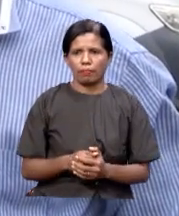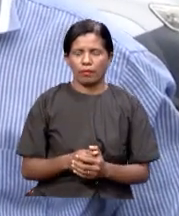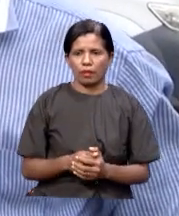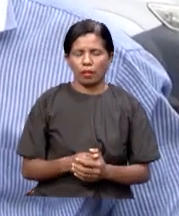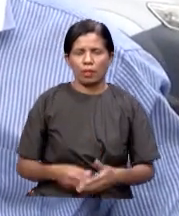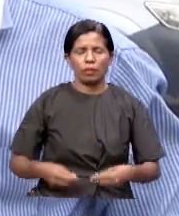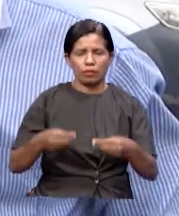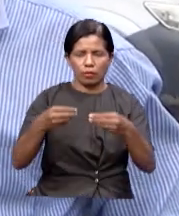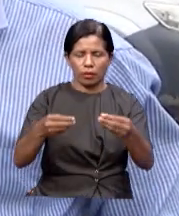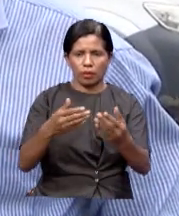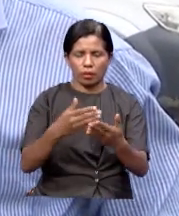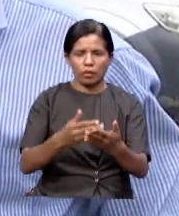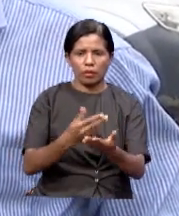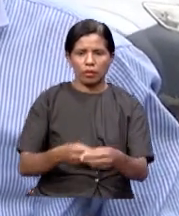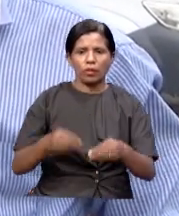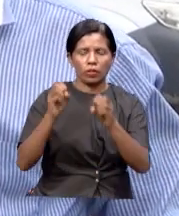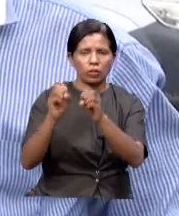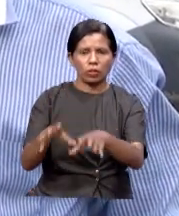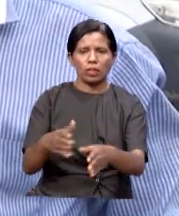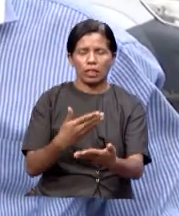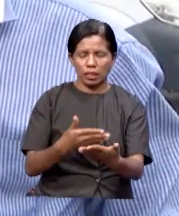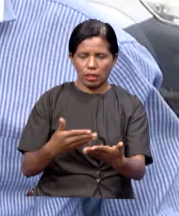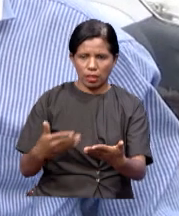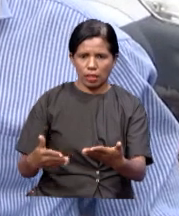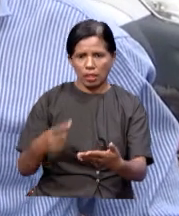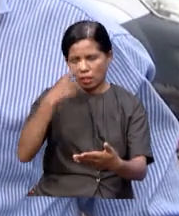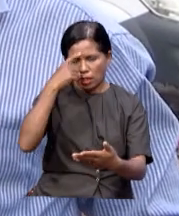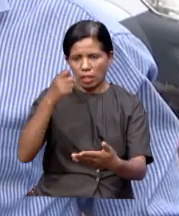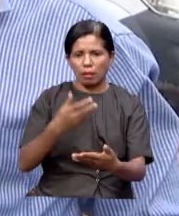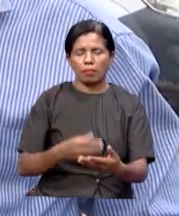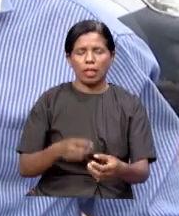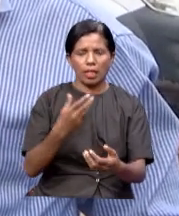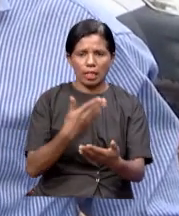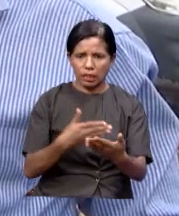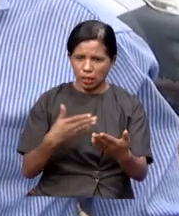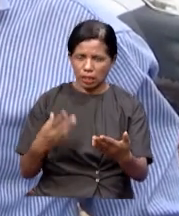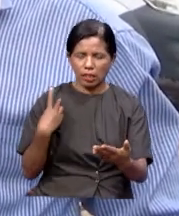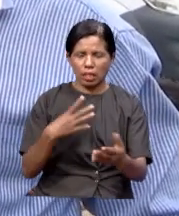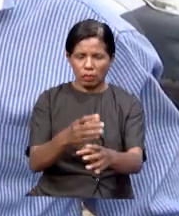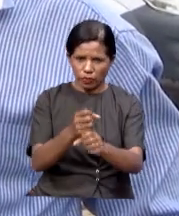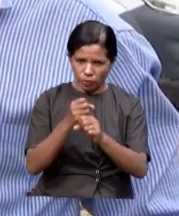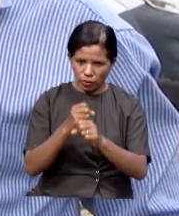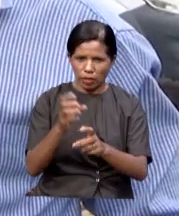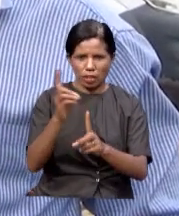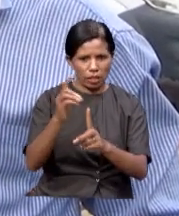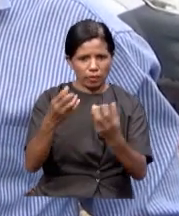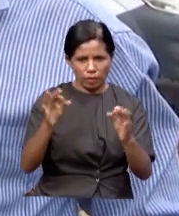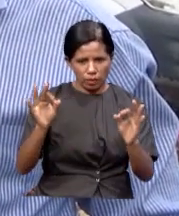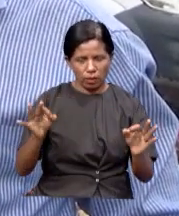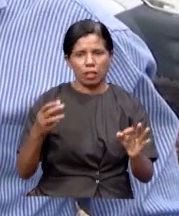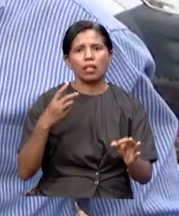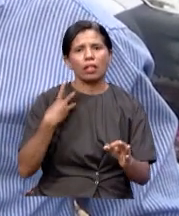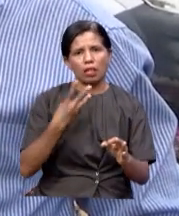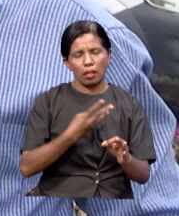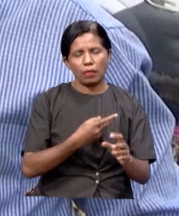distribuição ene tamba hanesa ne tamba sasan sir nebe ke ami koti o